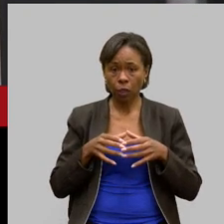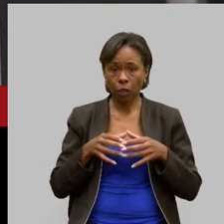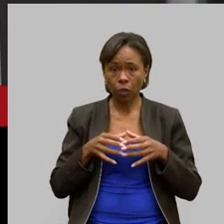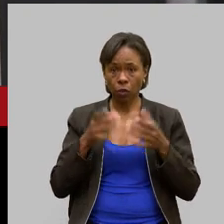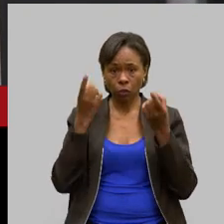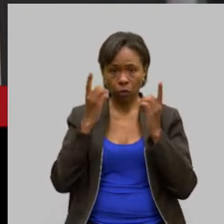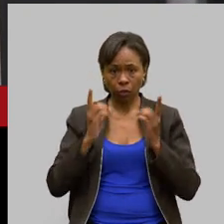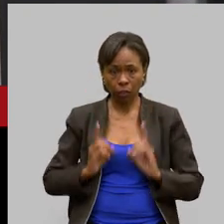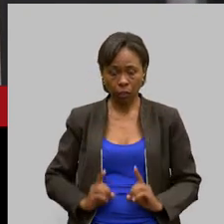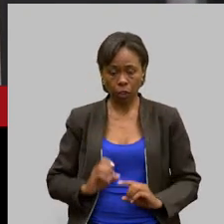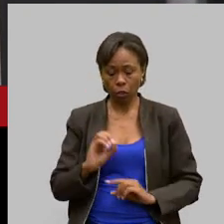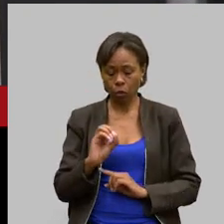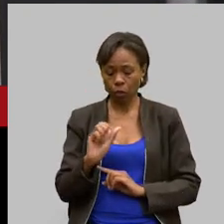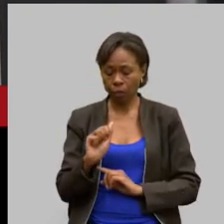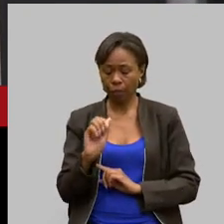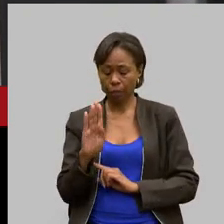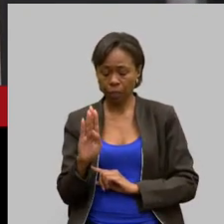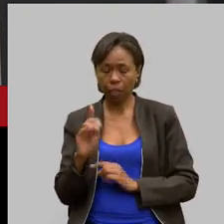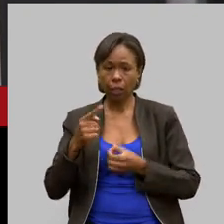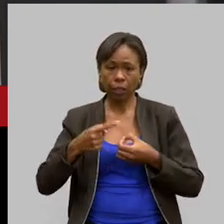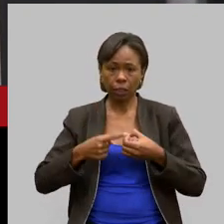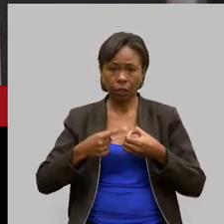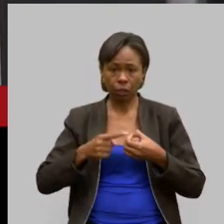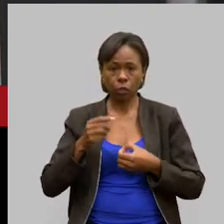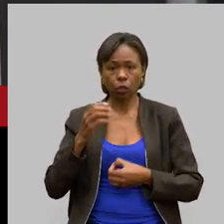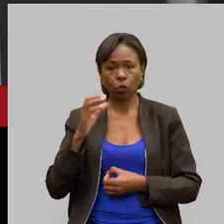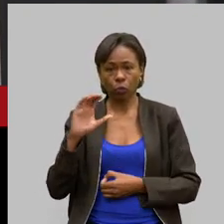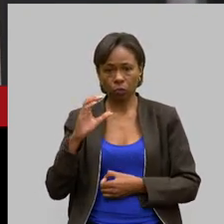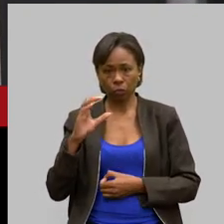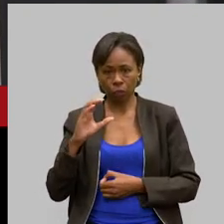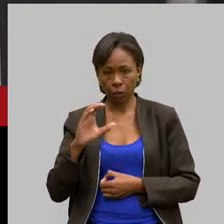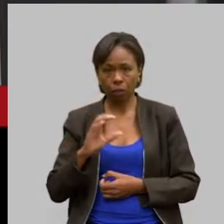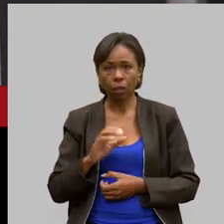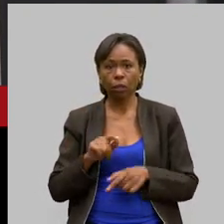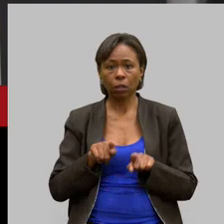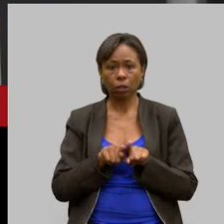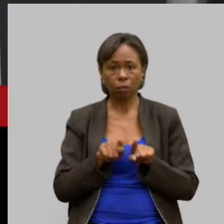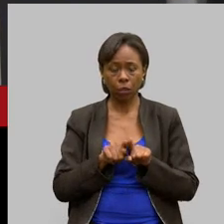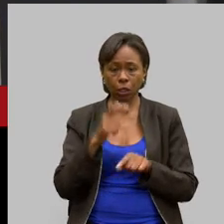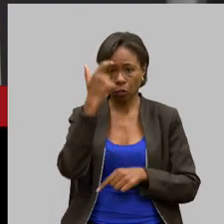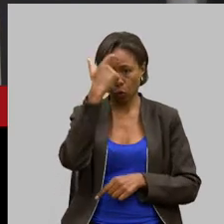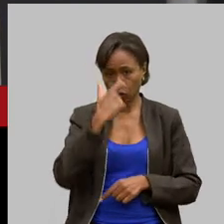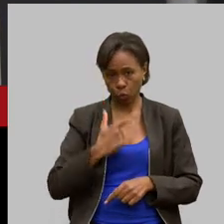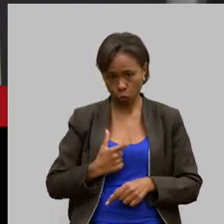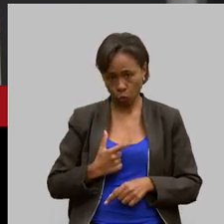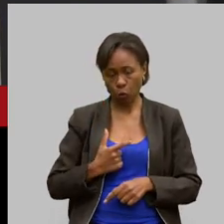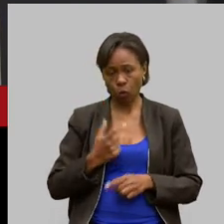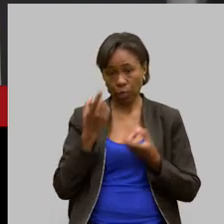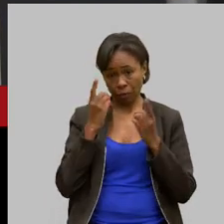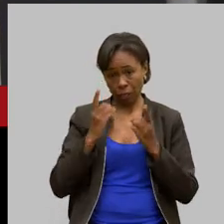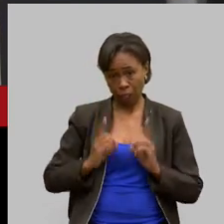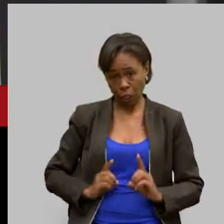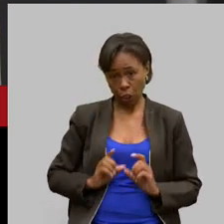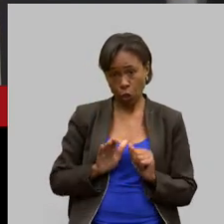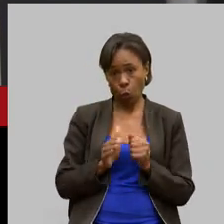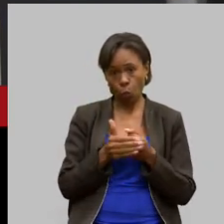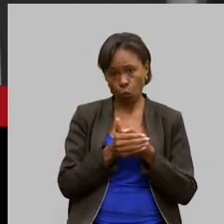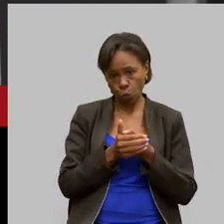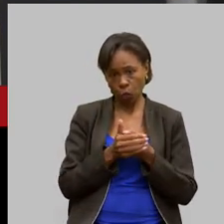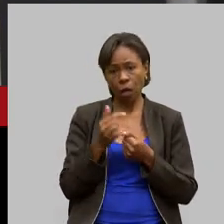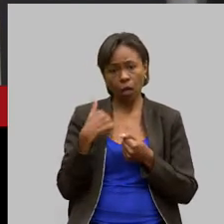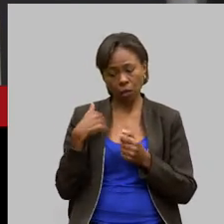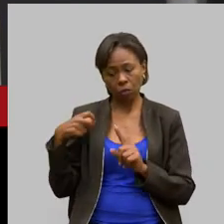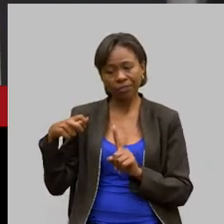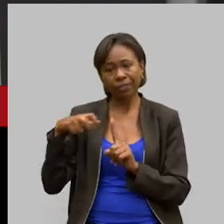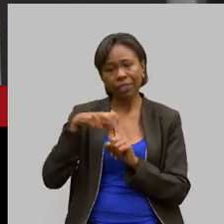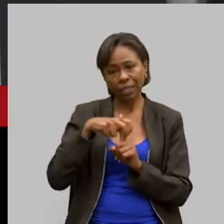OAB da cidade de Contagem e eu também sou deficiente oculta que eu sofri um acidente e quebrei a